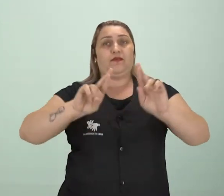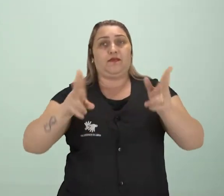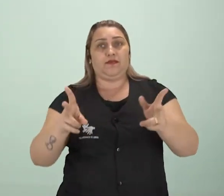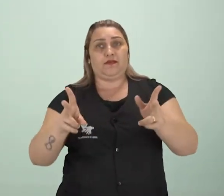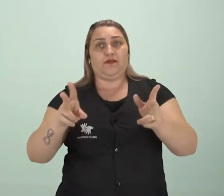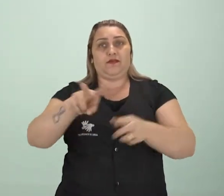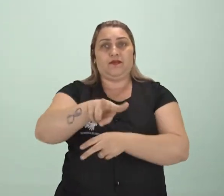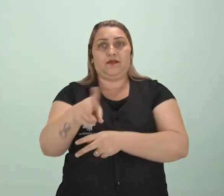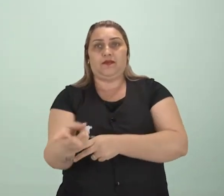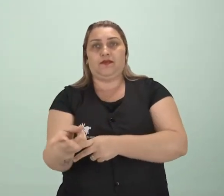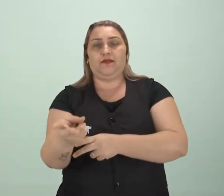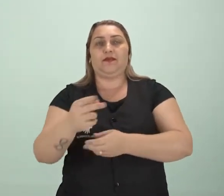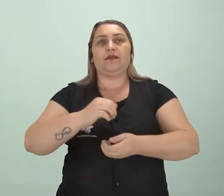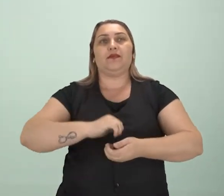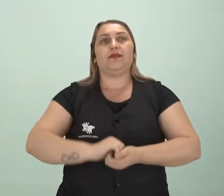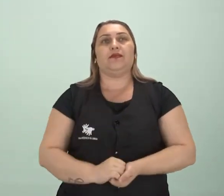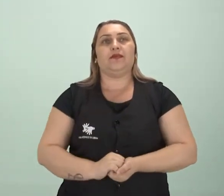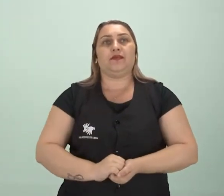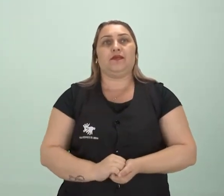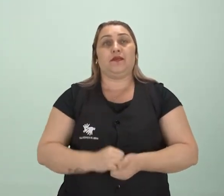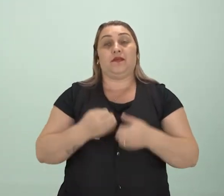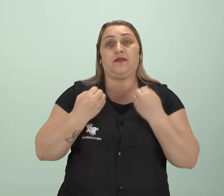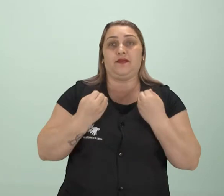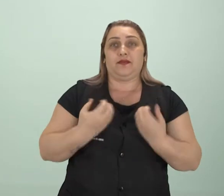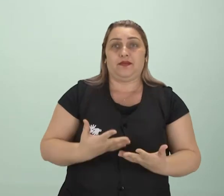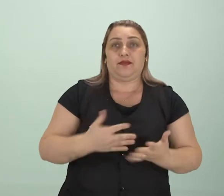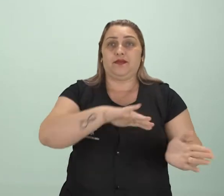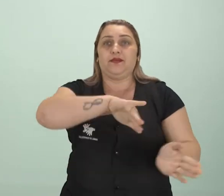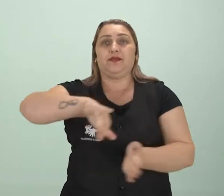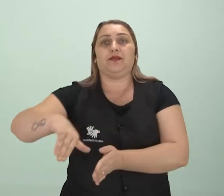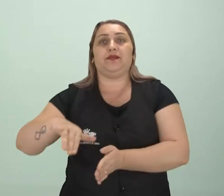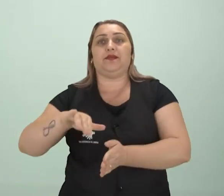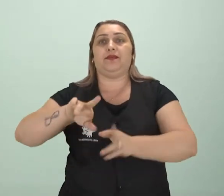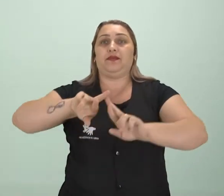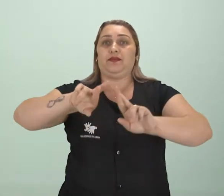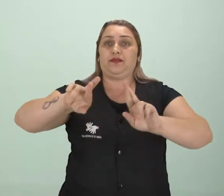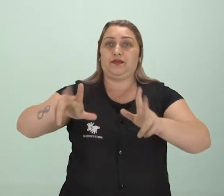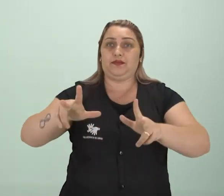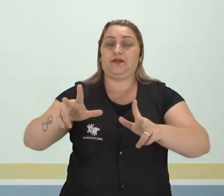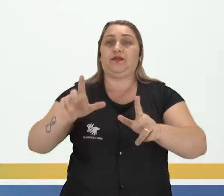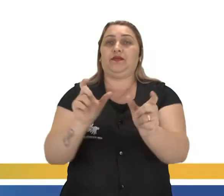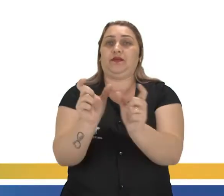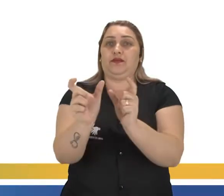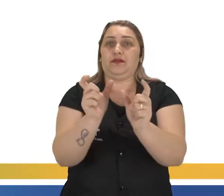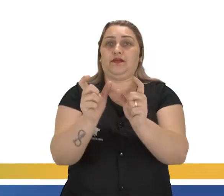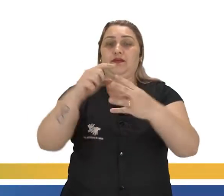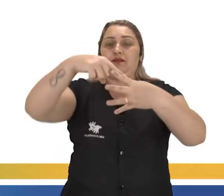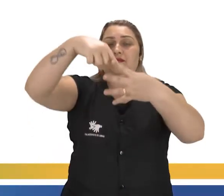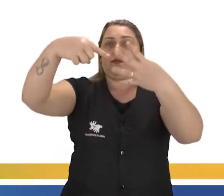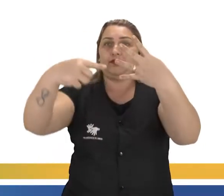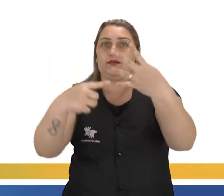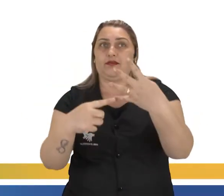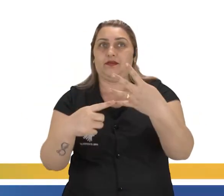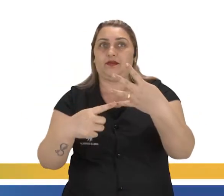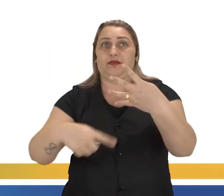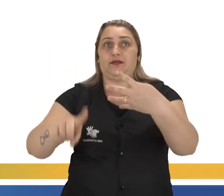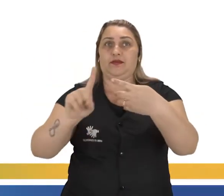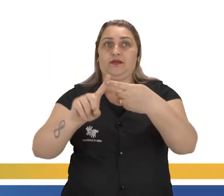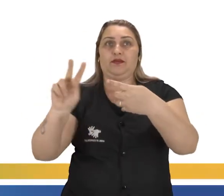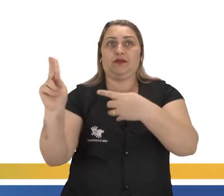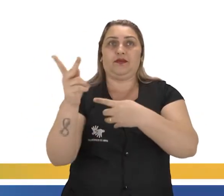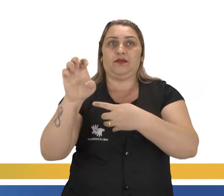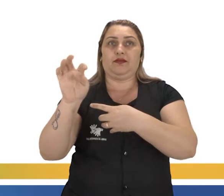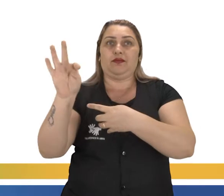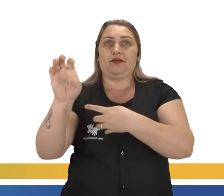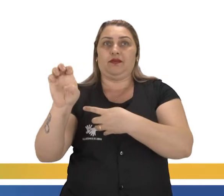e vice-versa. Bom, as divergências léxicas vão estar divididas aí em 4 categorias. A primeira